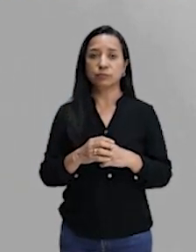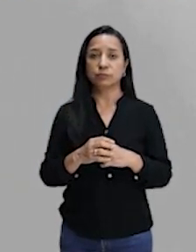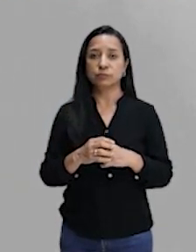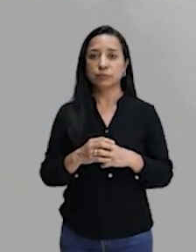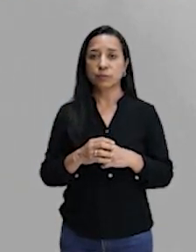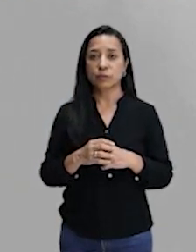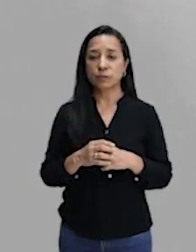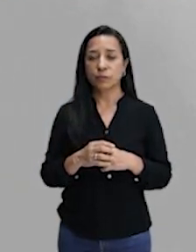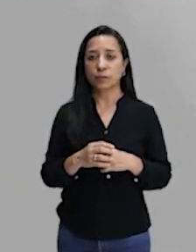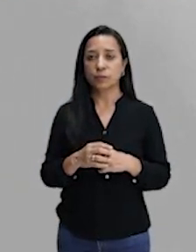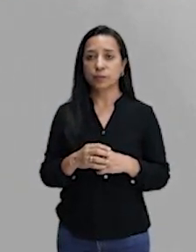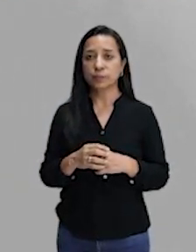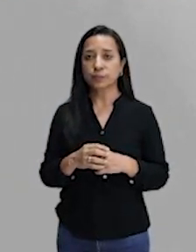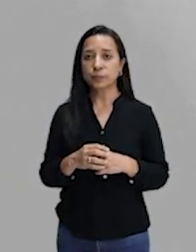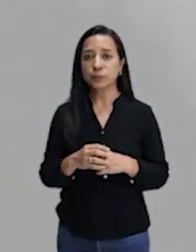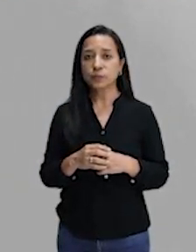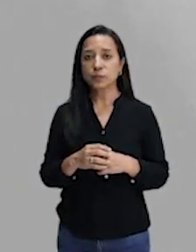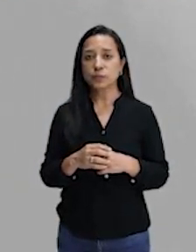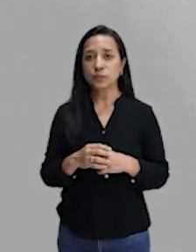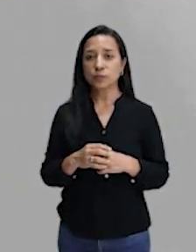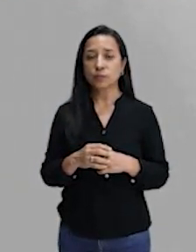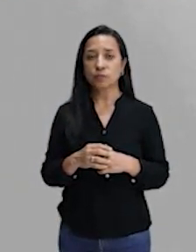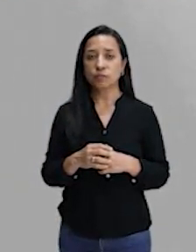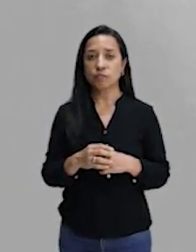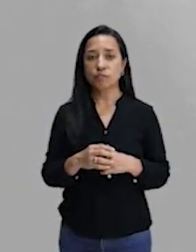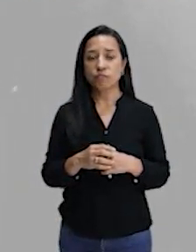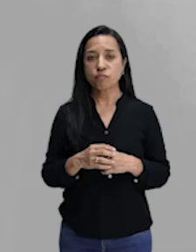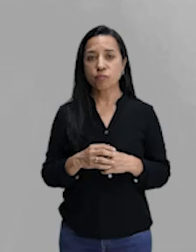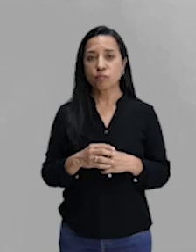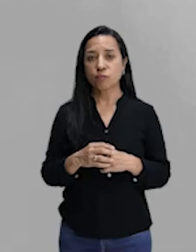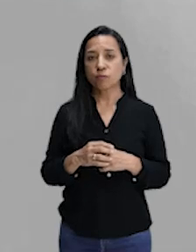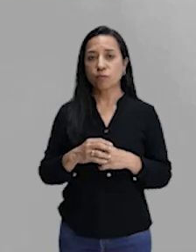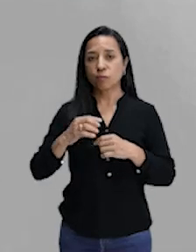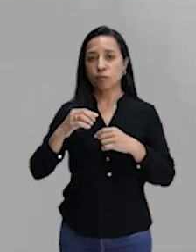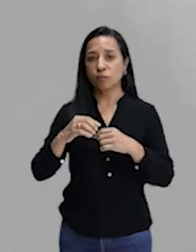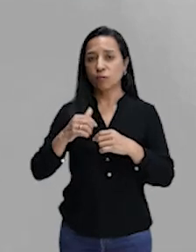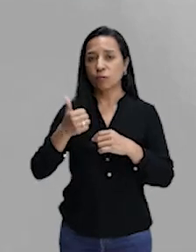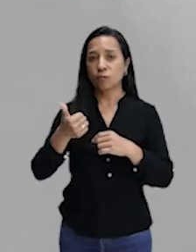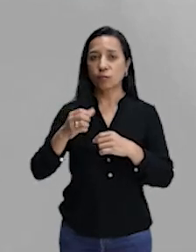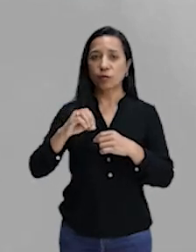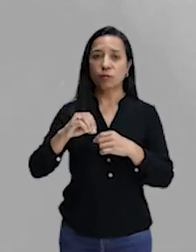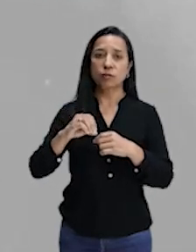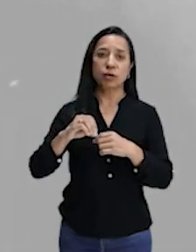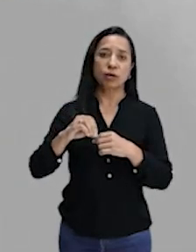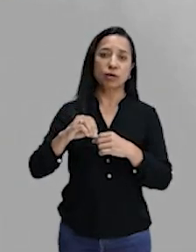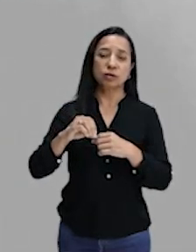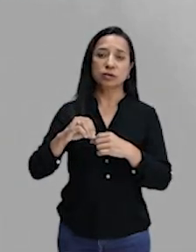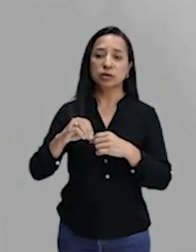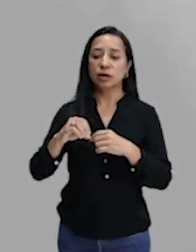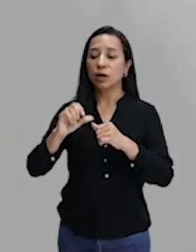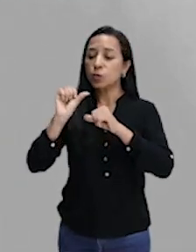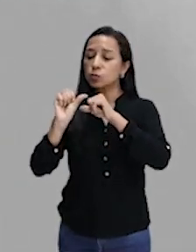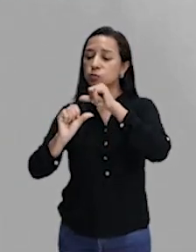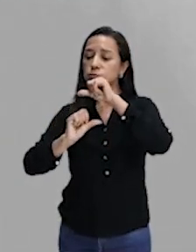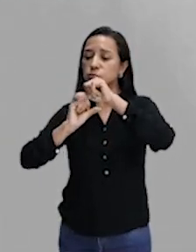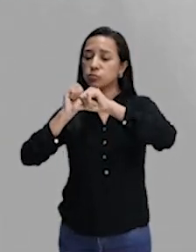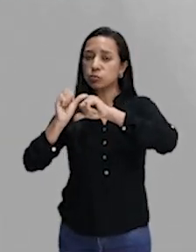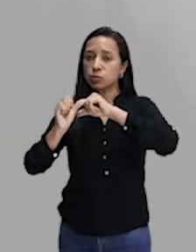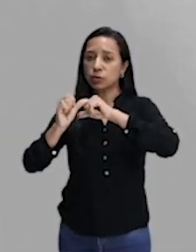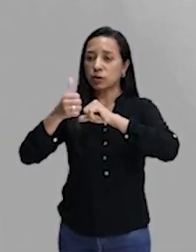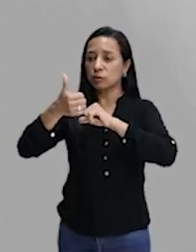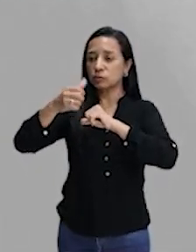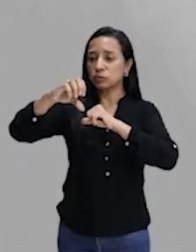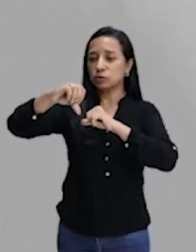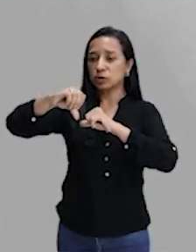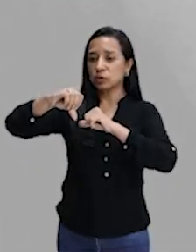esse 10 a menos 19 que tá embaixo ele sobe só que ele sobe sobe né mais 19 sobe positivo